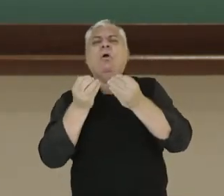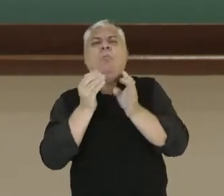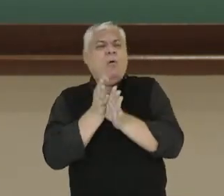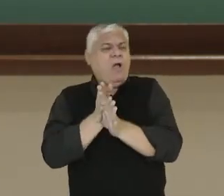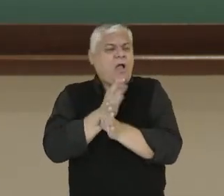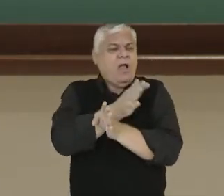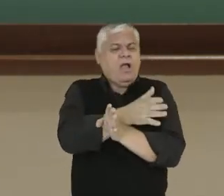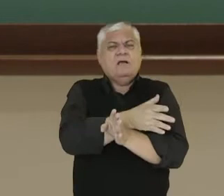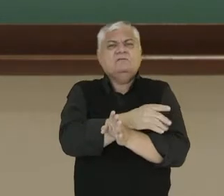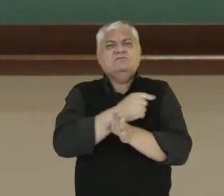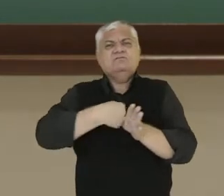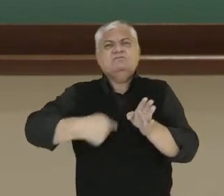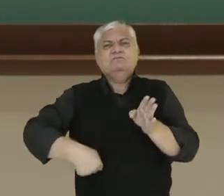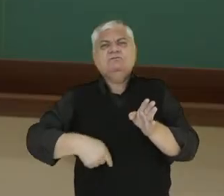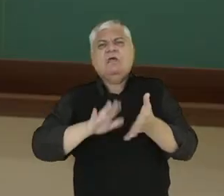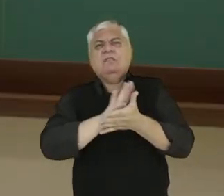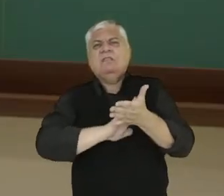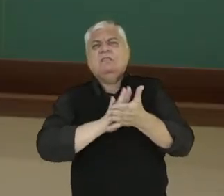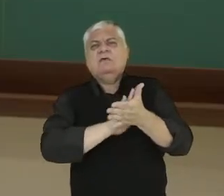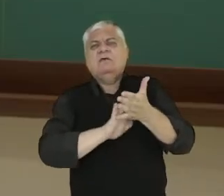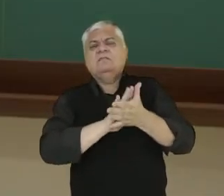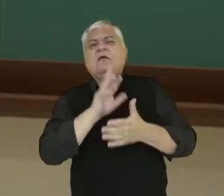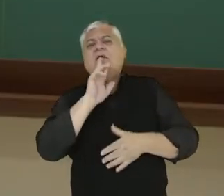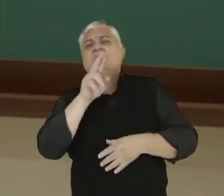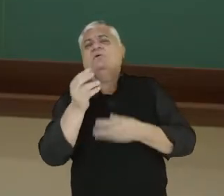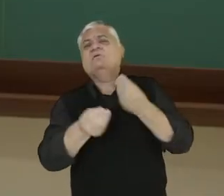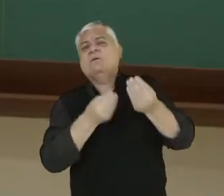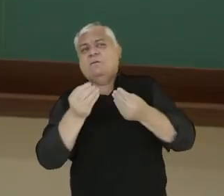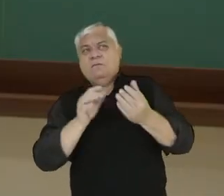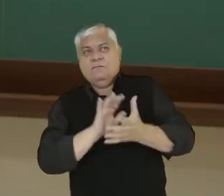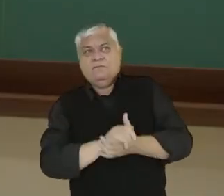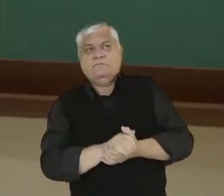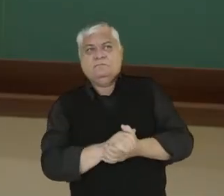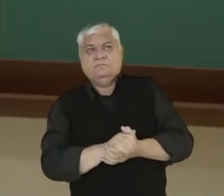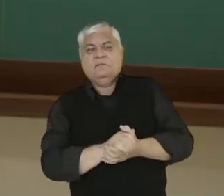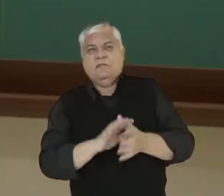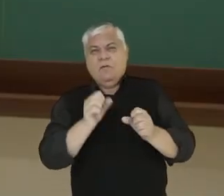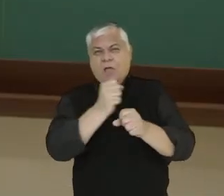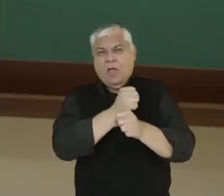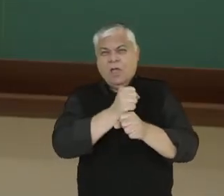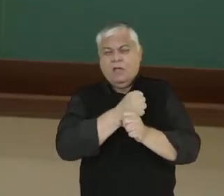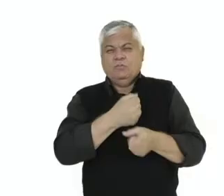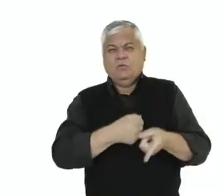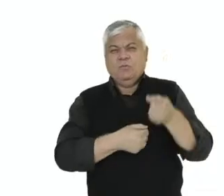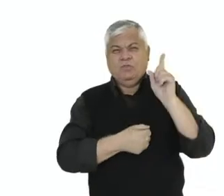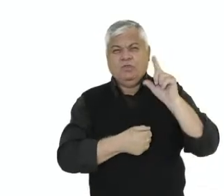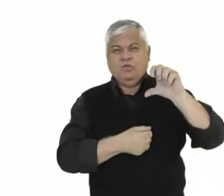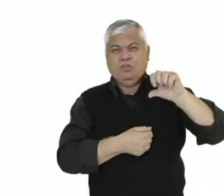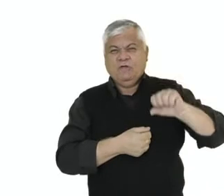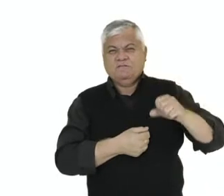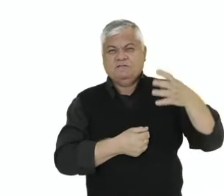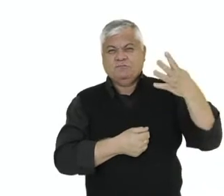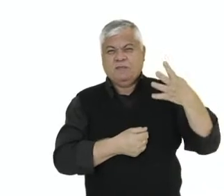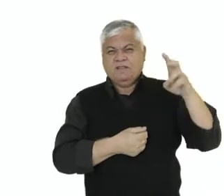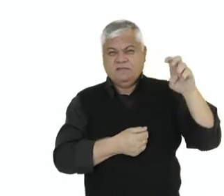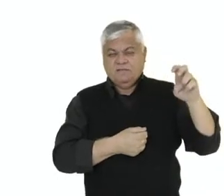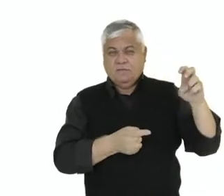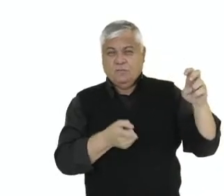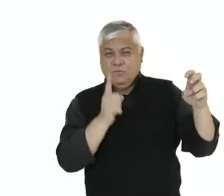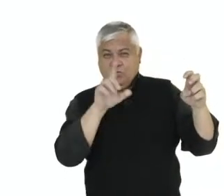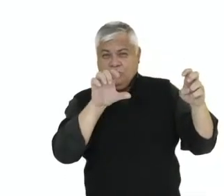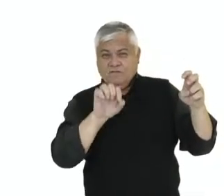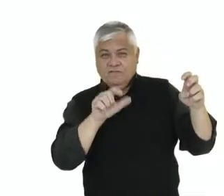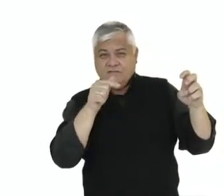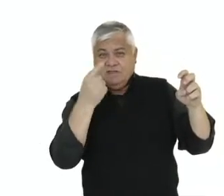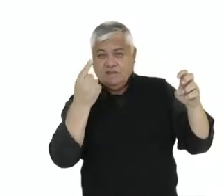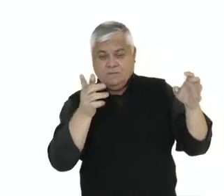essa resposta ali em relação ao que foi perguntado, né? Entre os anos de 1945 e 71, o governo nacionalista